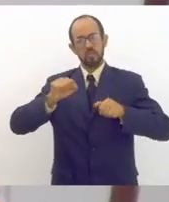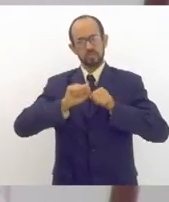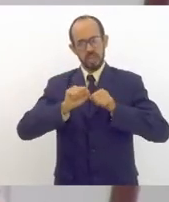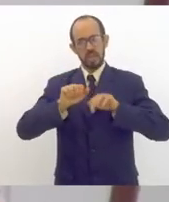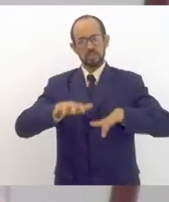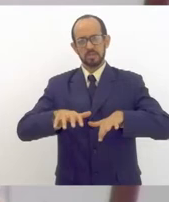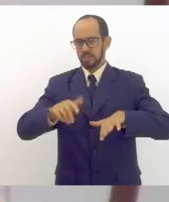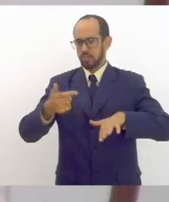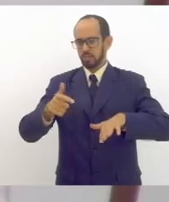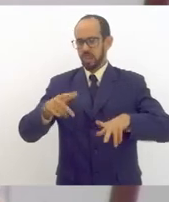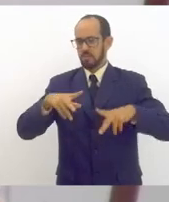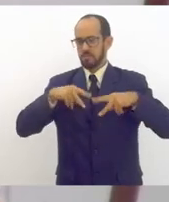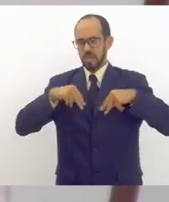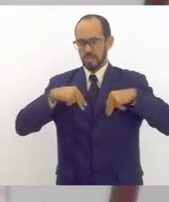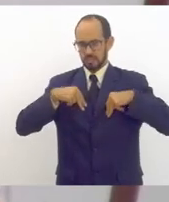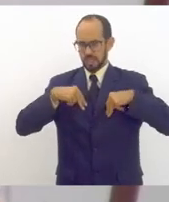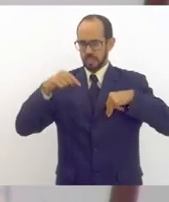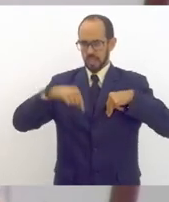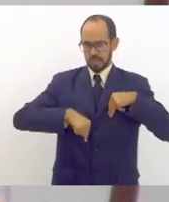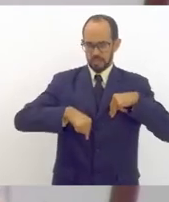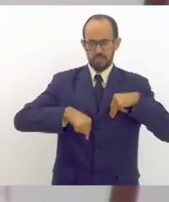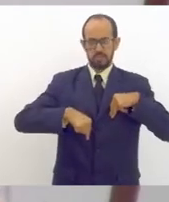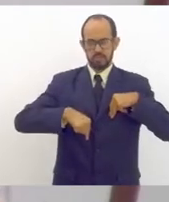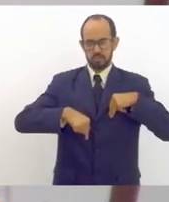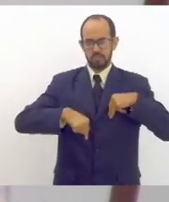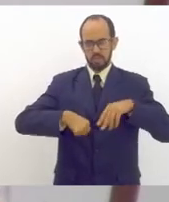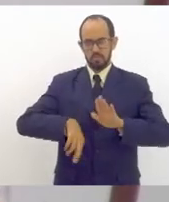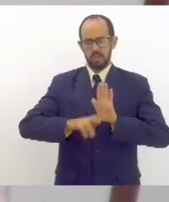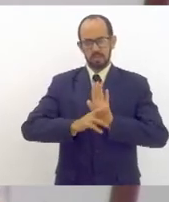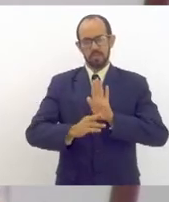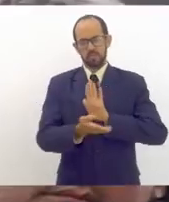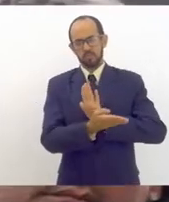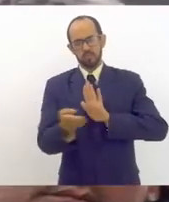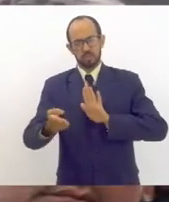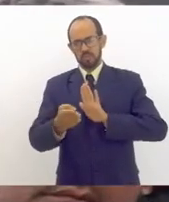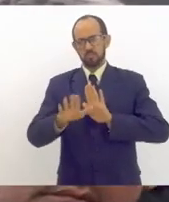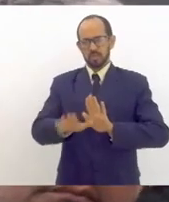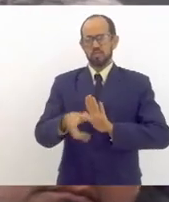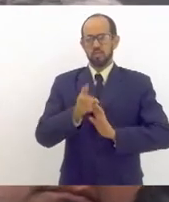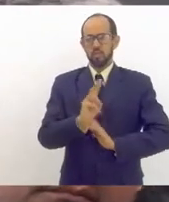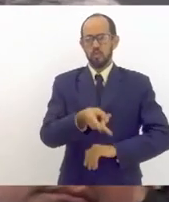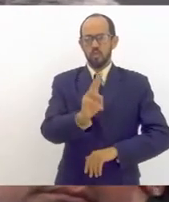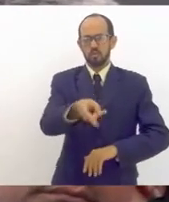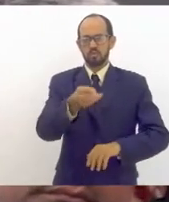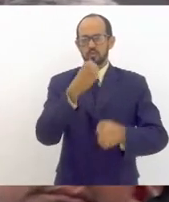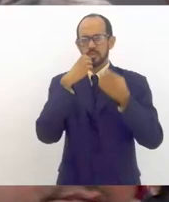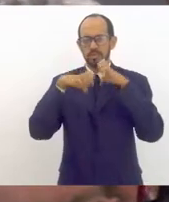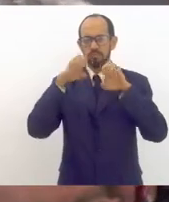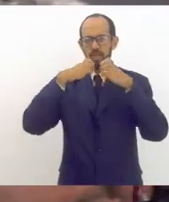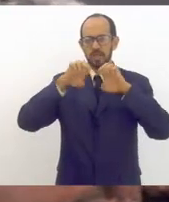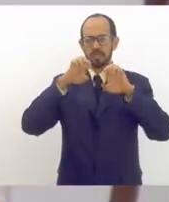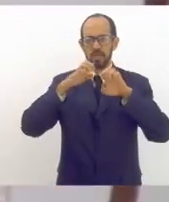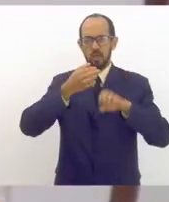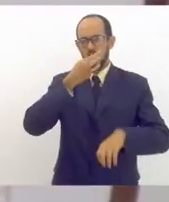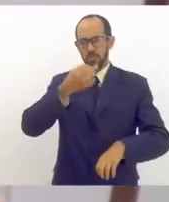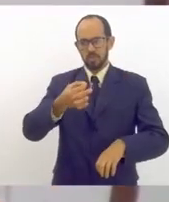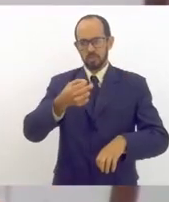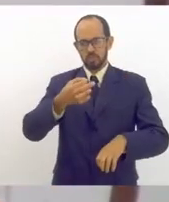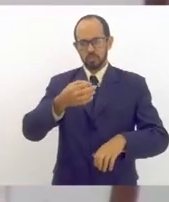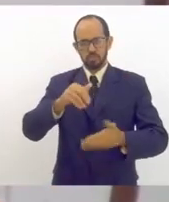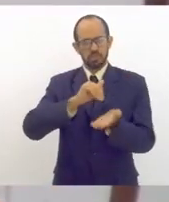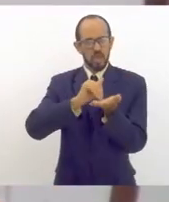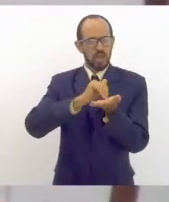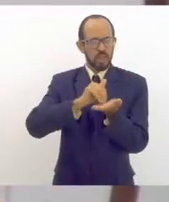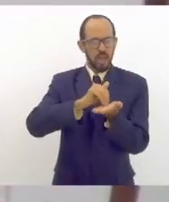eu nunca vou me furtar de dar cara para bater e poder expressar minha opinião Independente de ser secretário de ser Coronel de